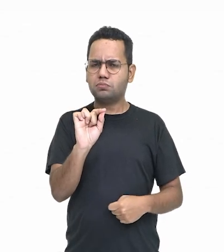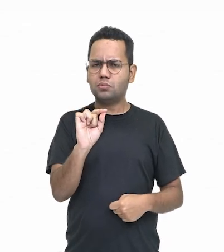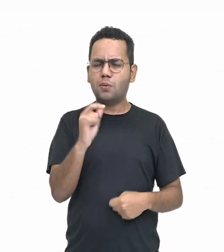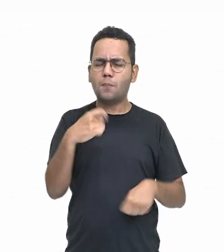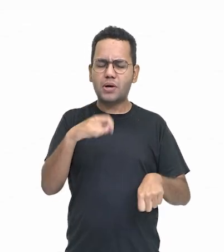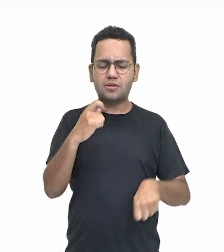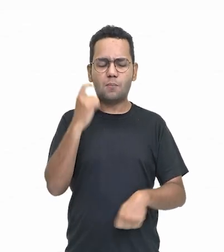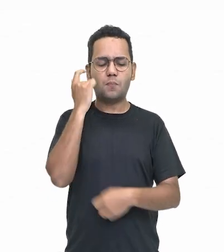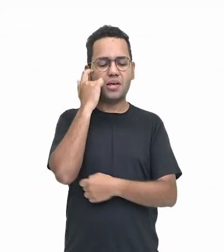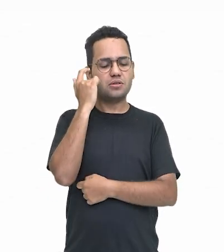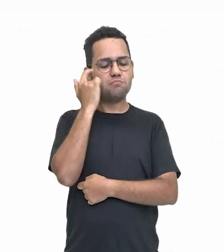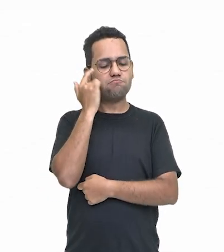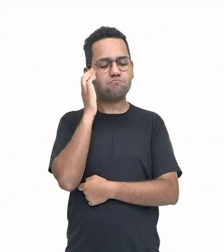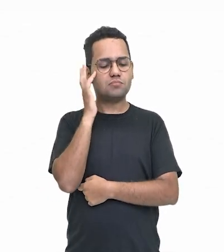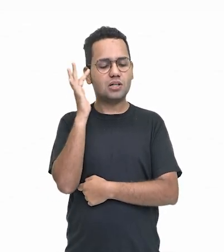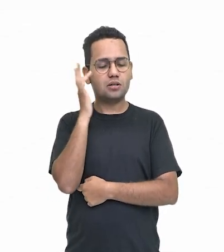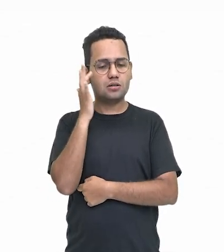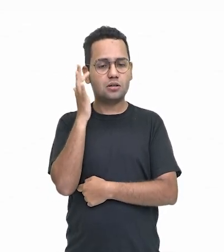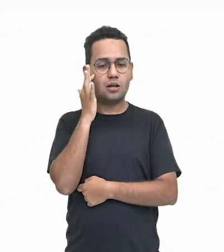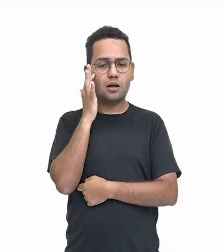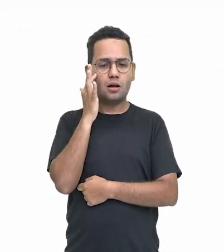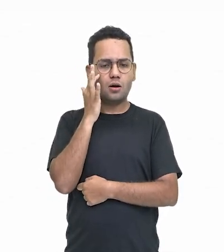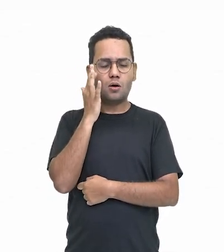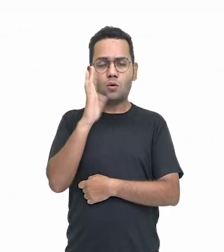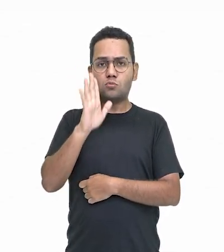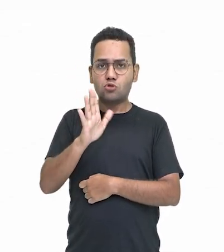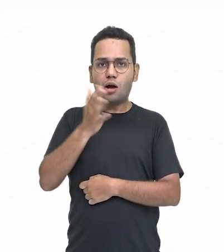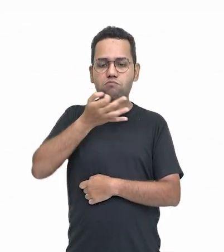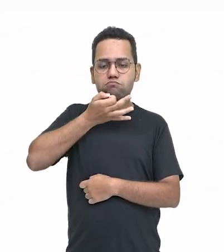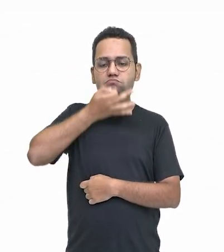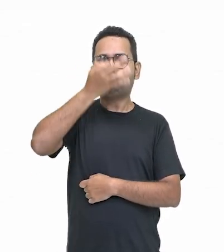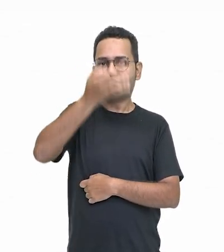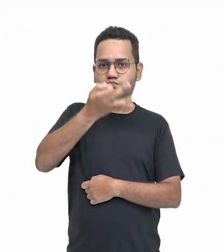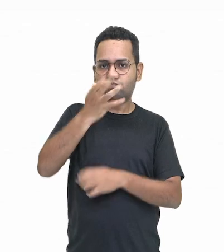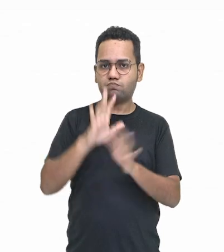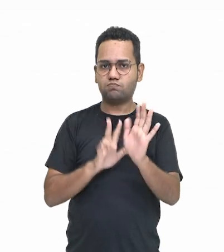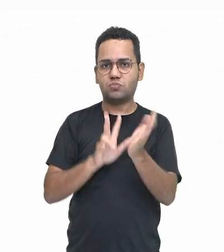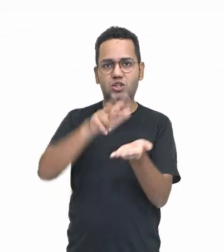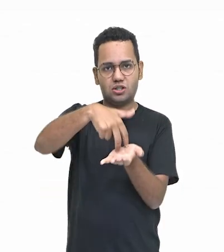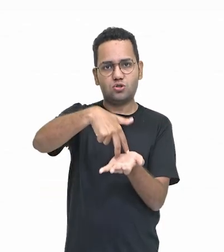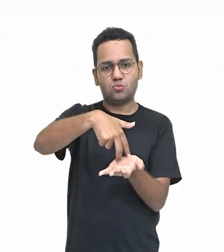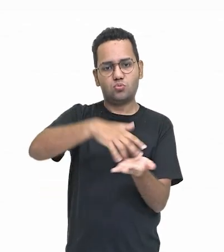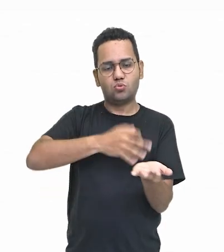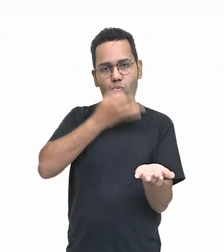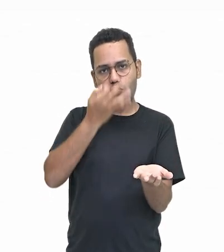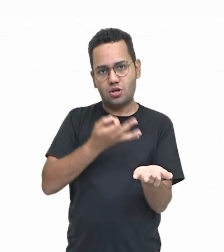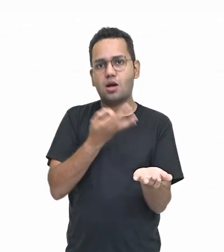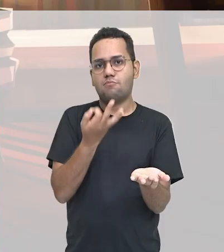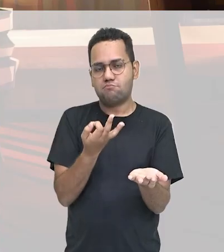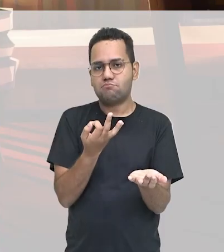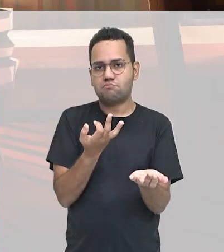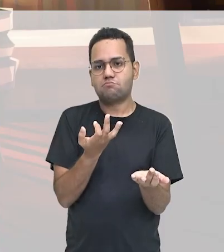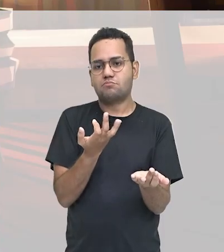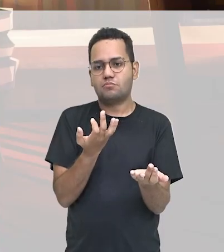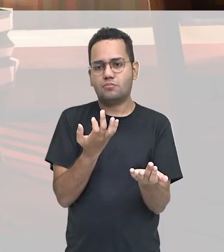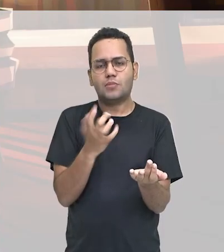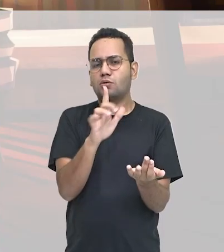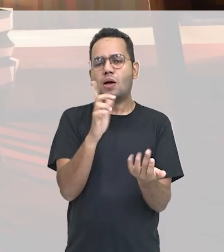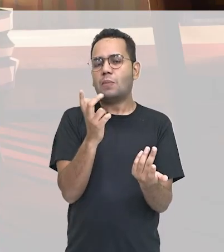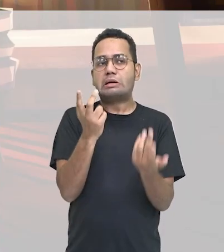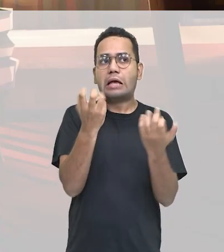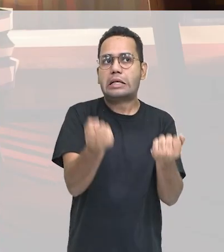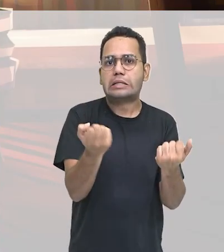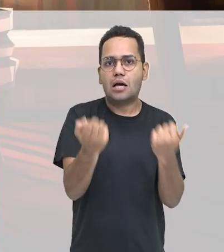olhos novos e críticos. É desta forma que esse autor ele vai trazer